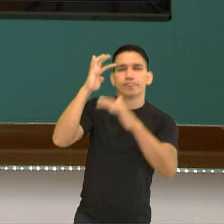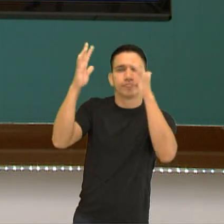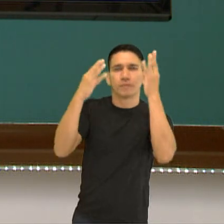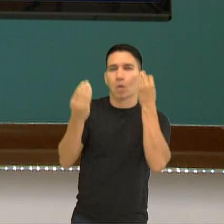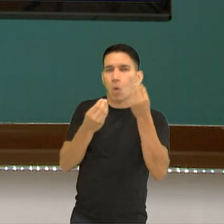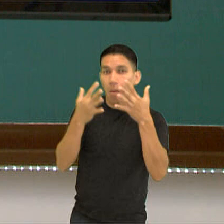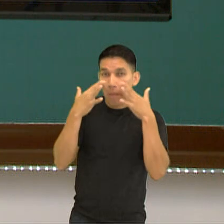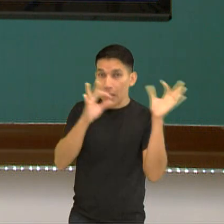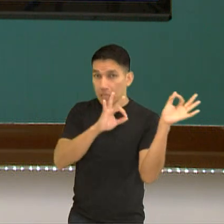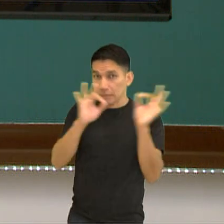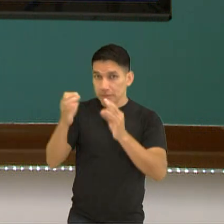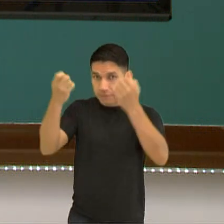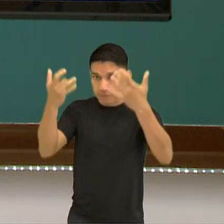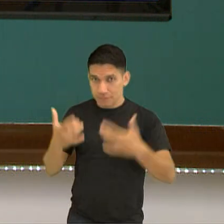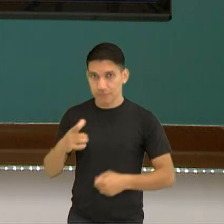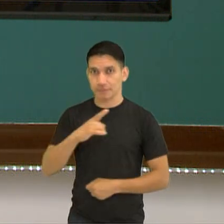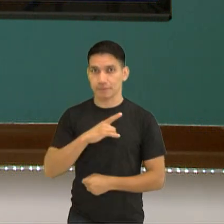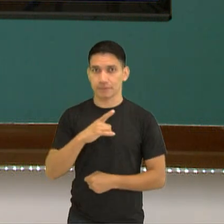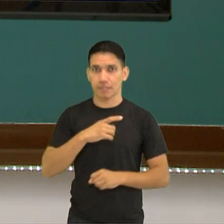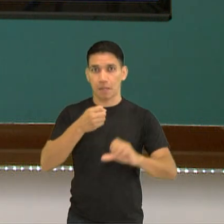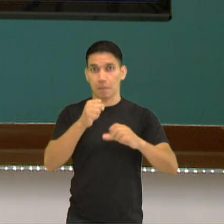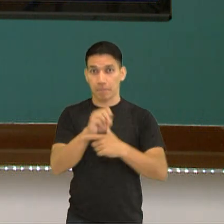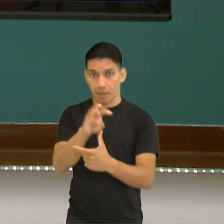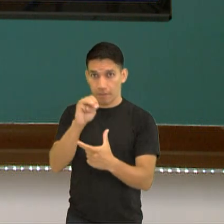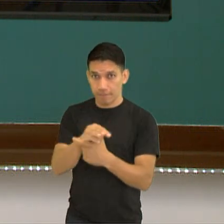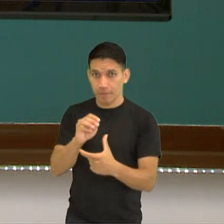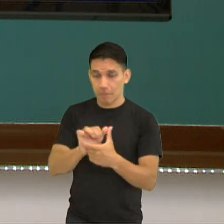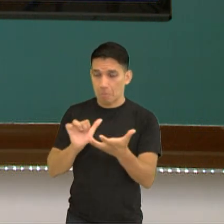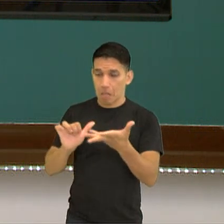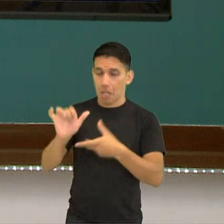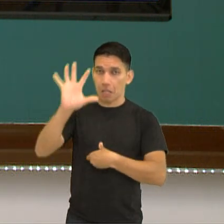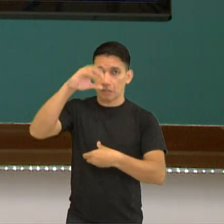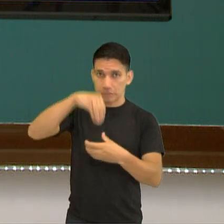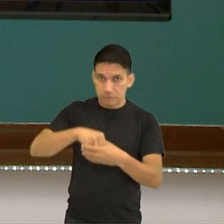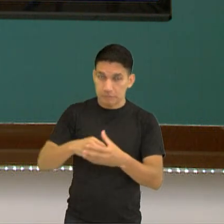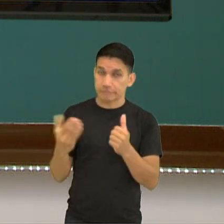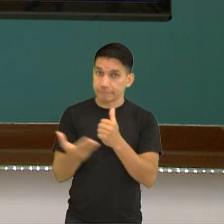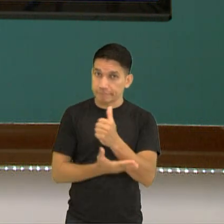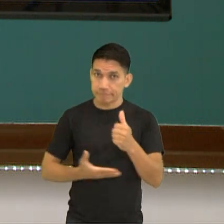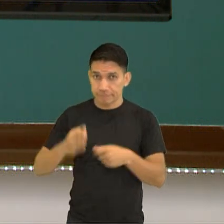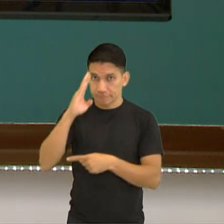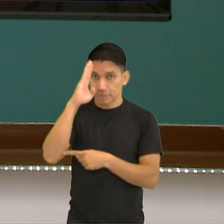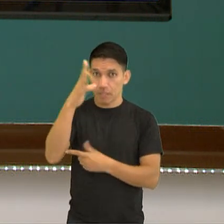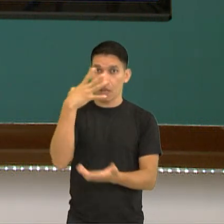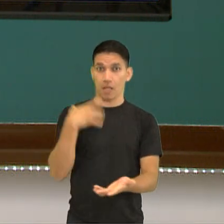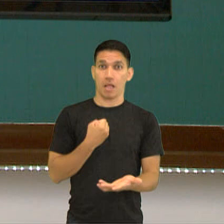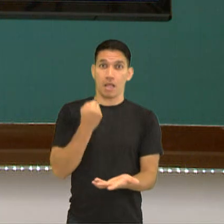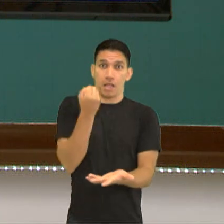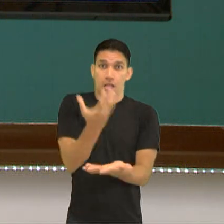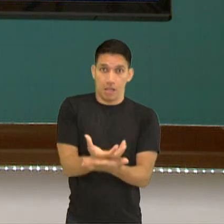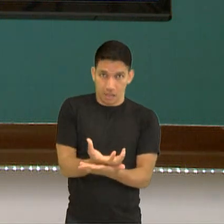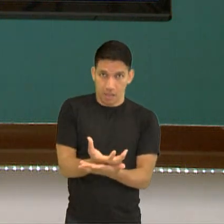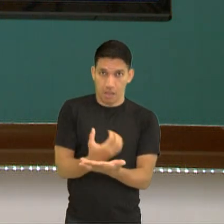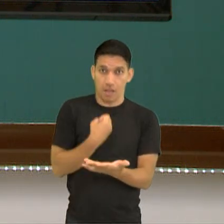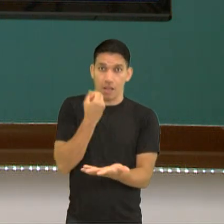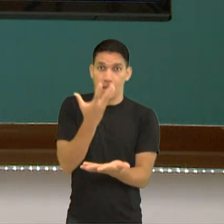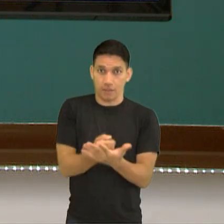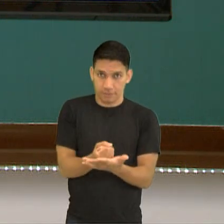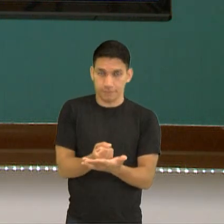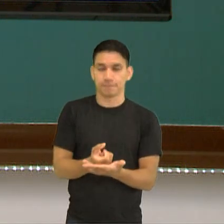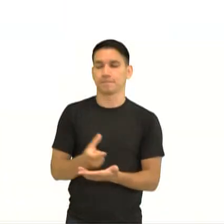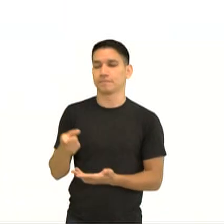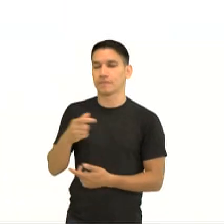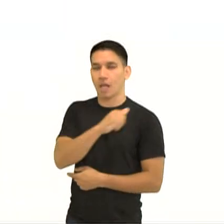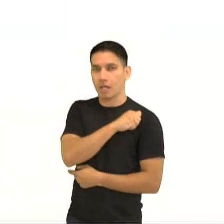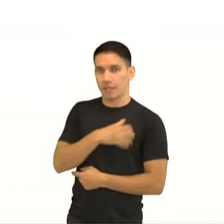vocês prestaram bastante atenção nos aspectos elementares, fundamentais da biografia de